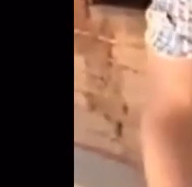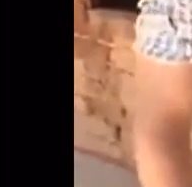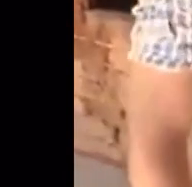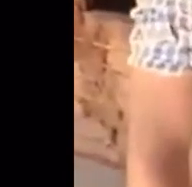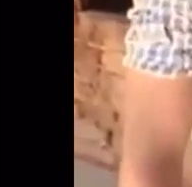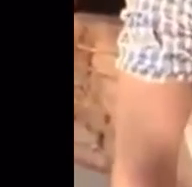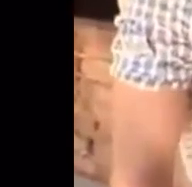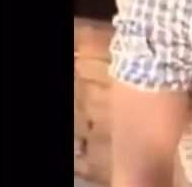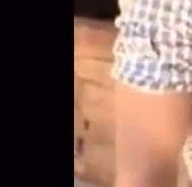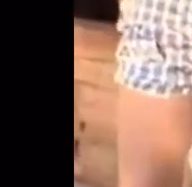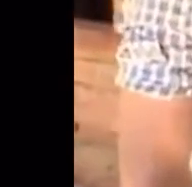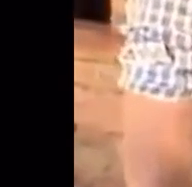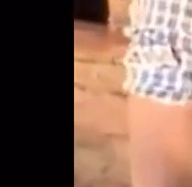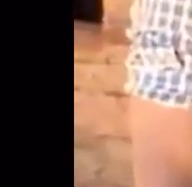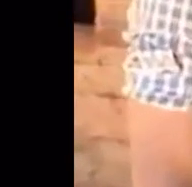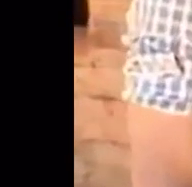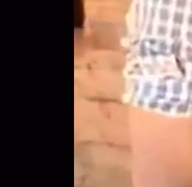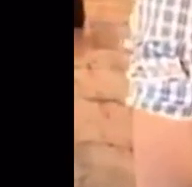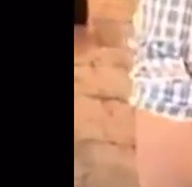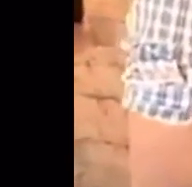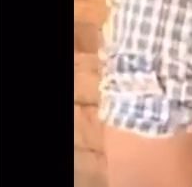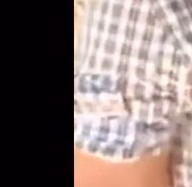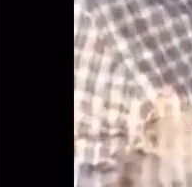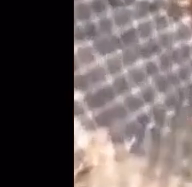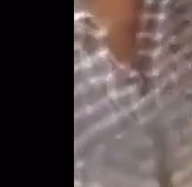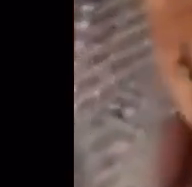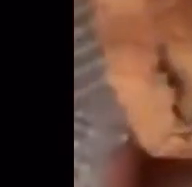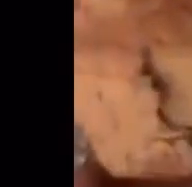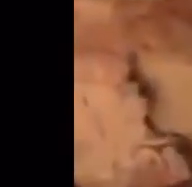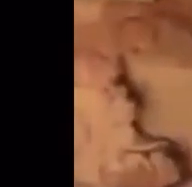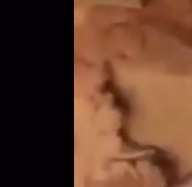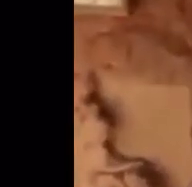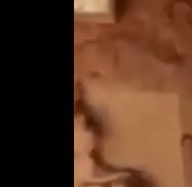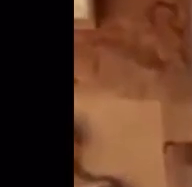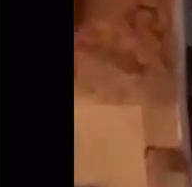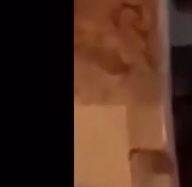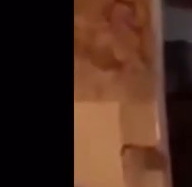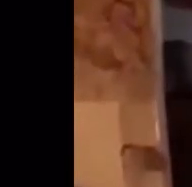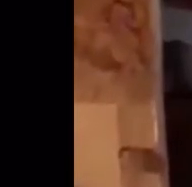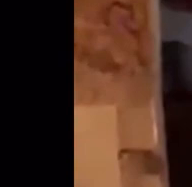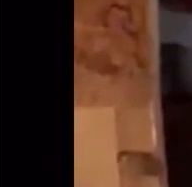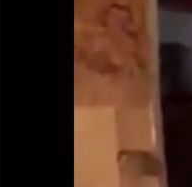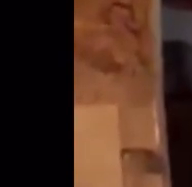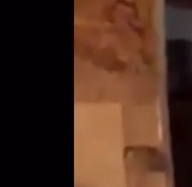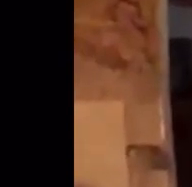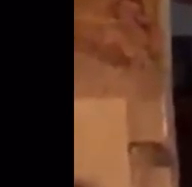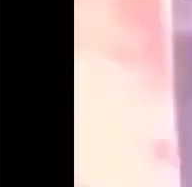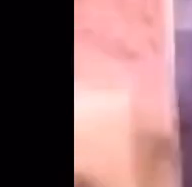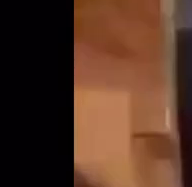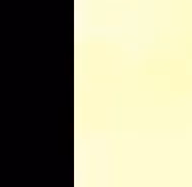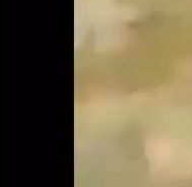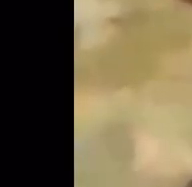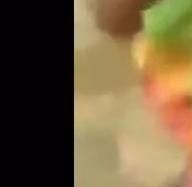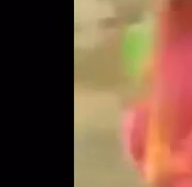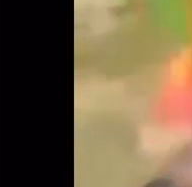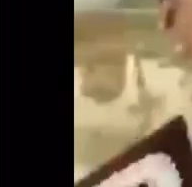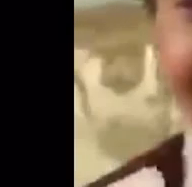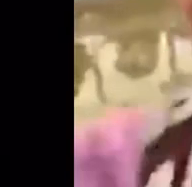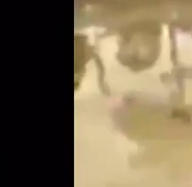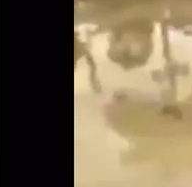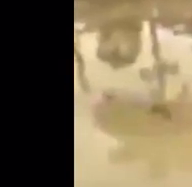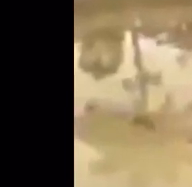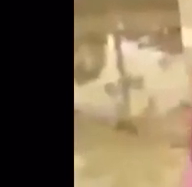Ah, sem sombra de dúvida. São João de Campina Grande, para você ter uma ideia, em Campina Grande conta com mais de 500 quadrilhas juninas. 500!